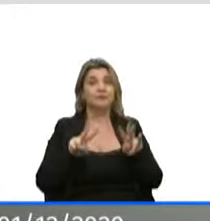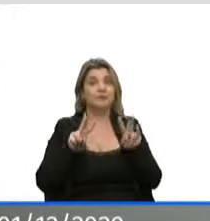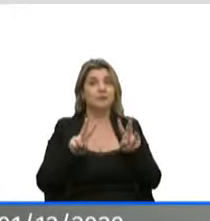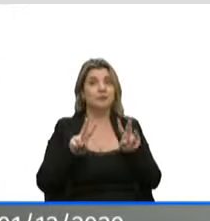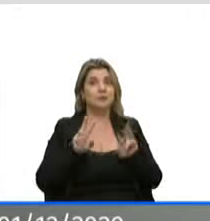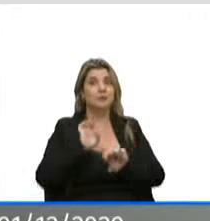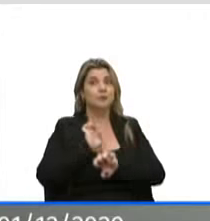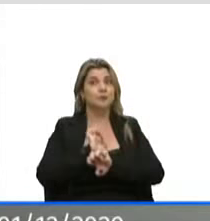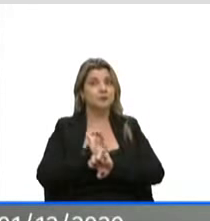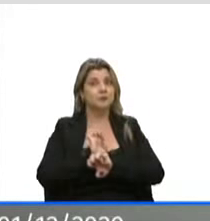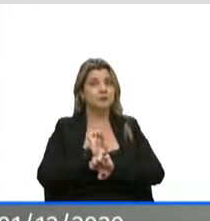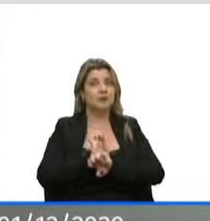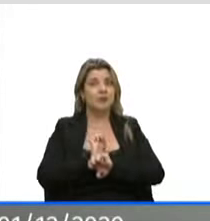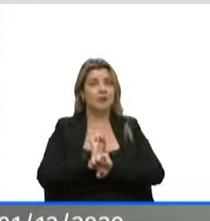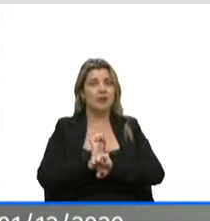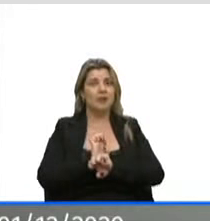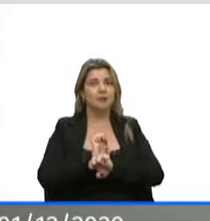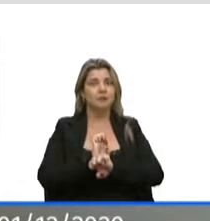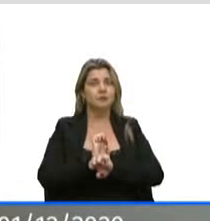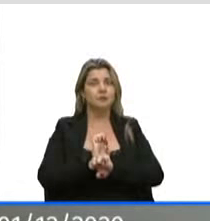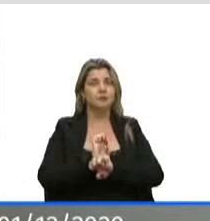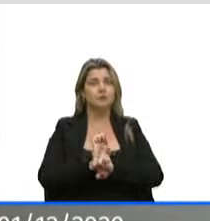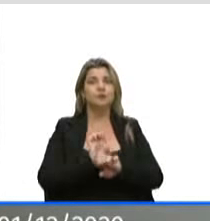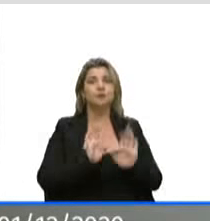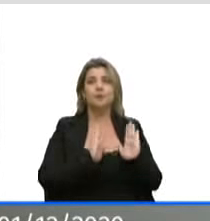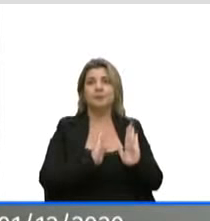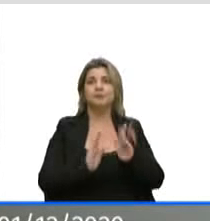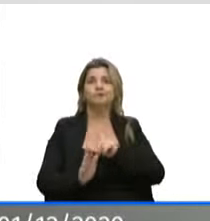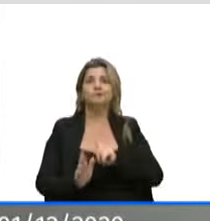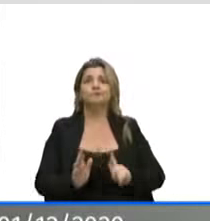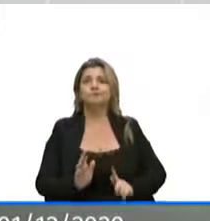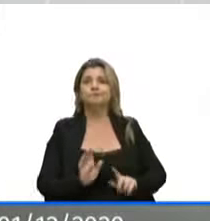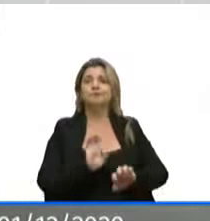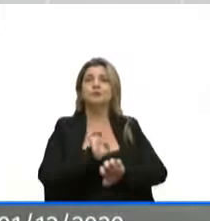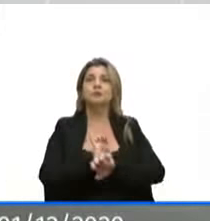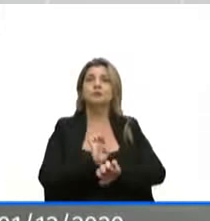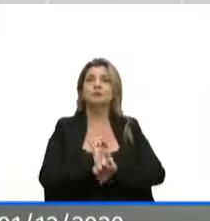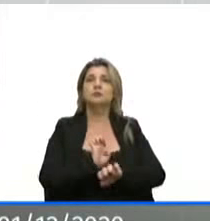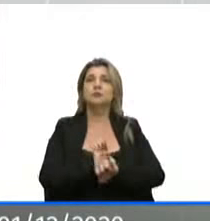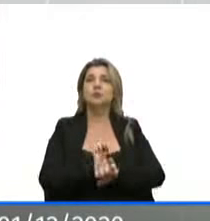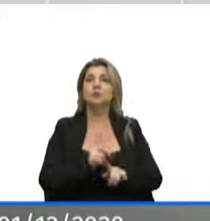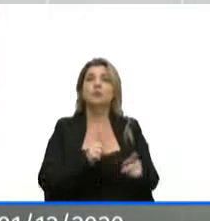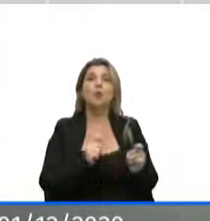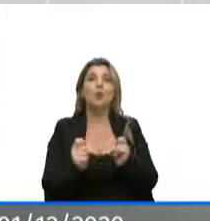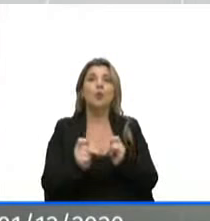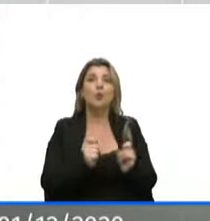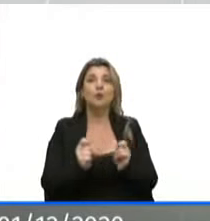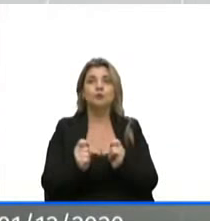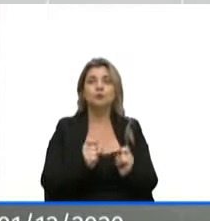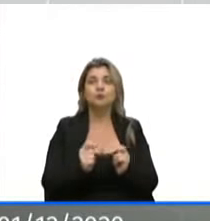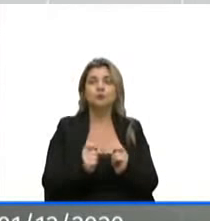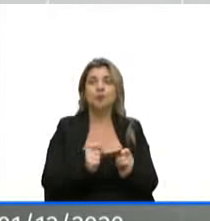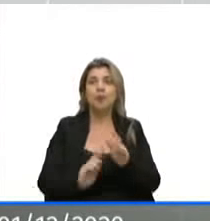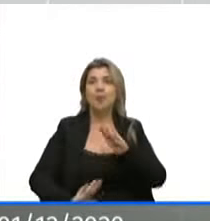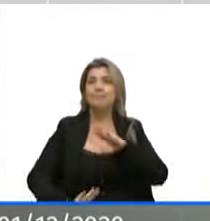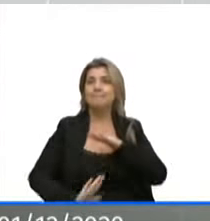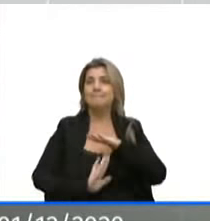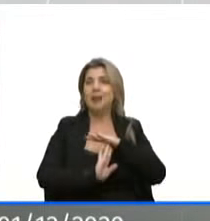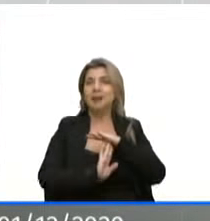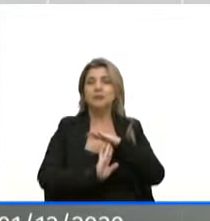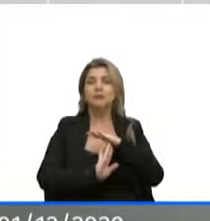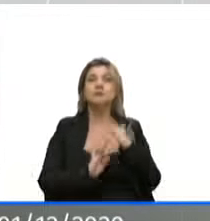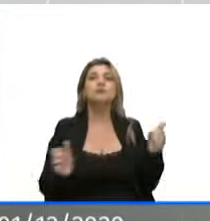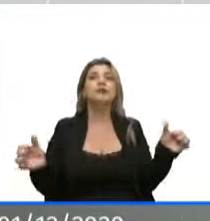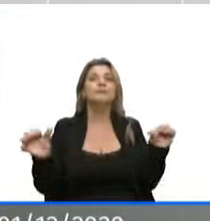uma arbitrariedade por parte do governo do Estado quanto a esse controle excessivo que está prejudicando